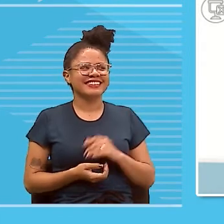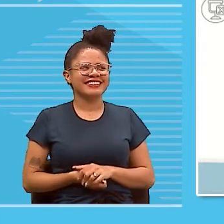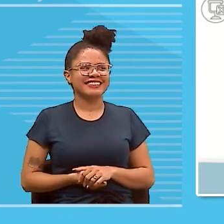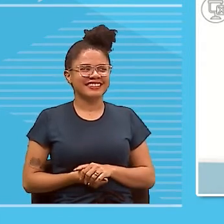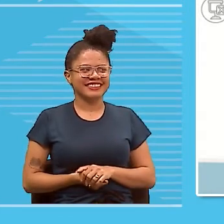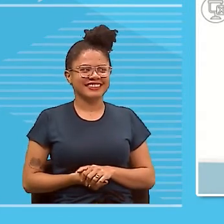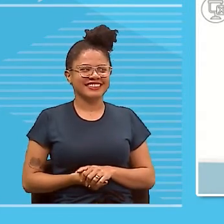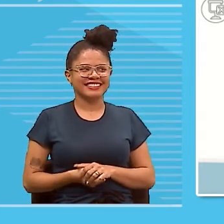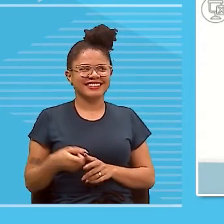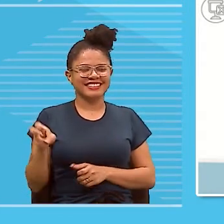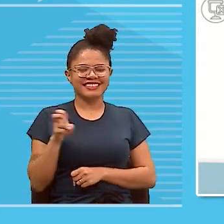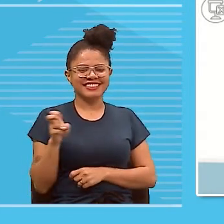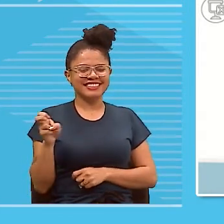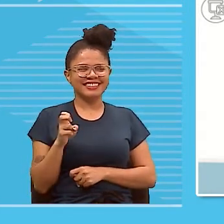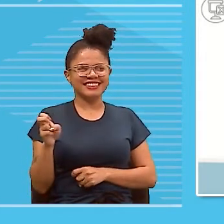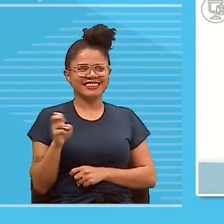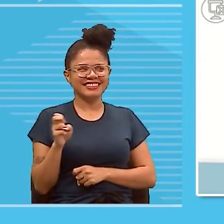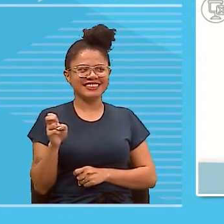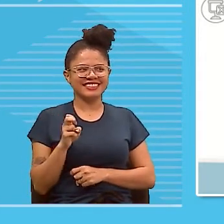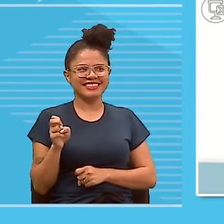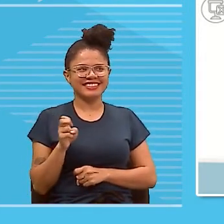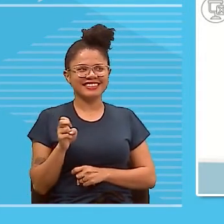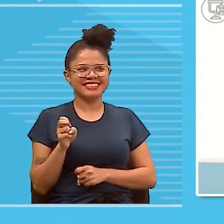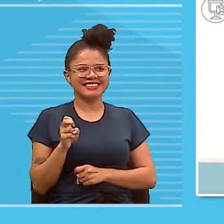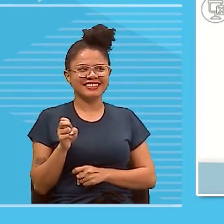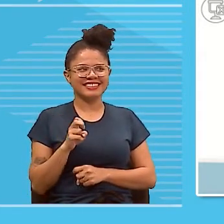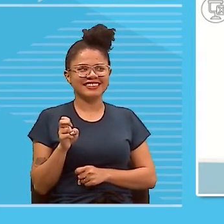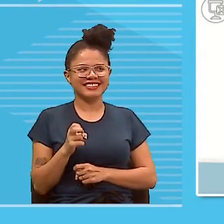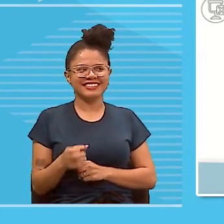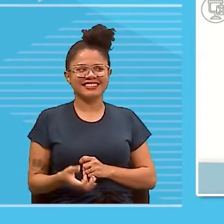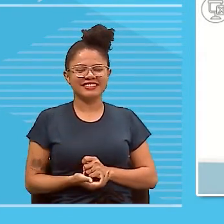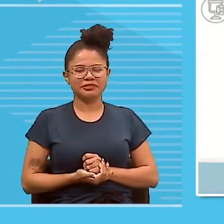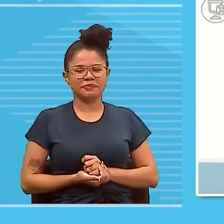são aquelas que quebram né